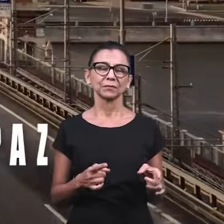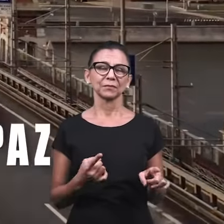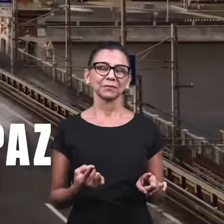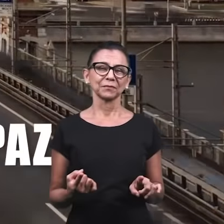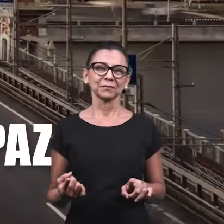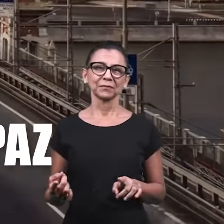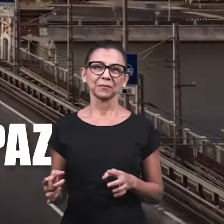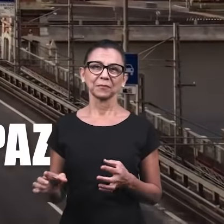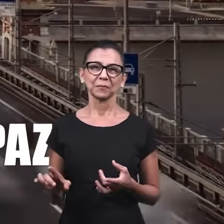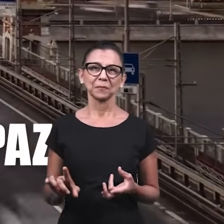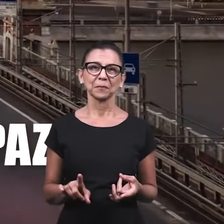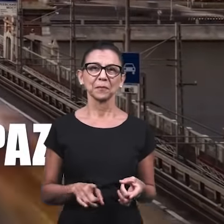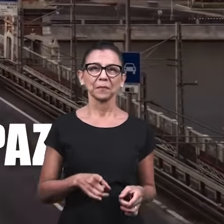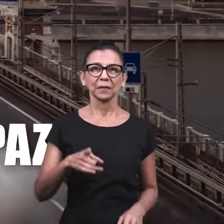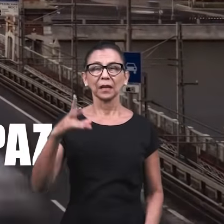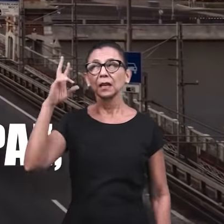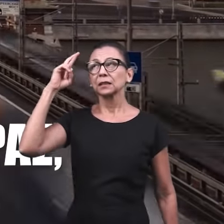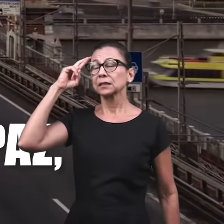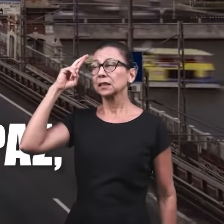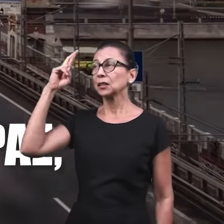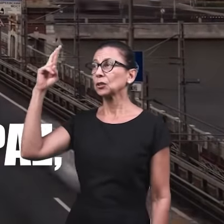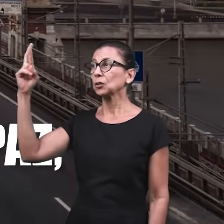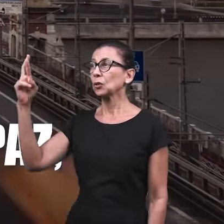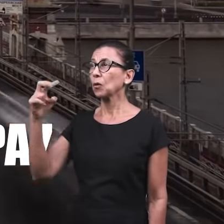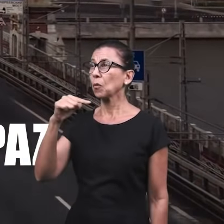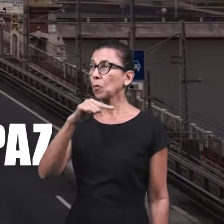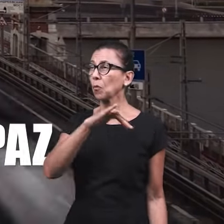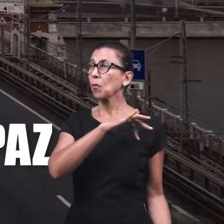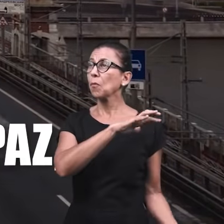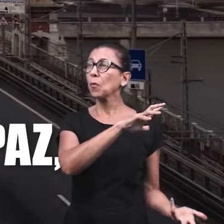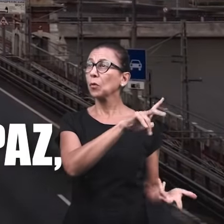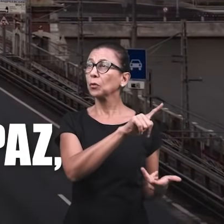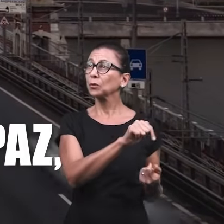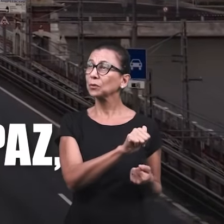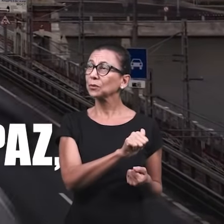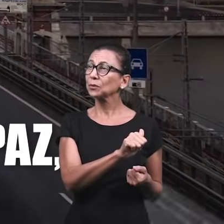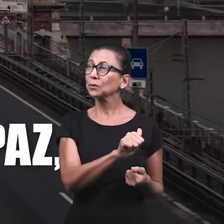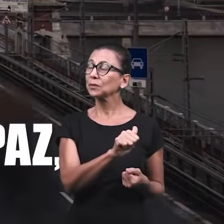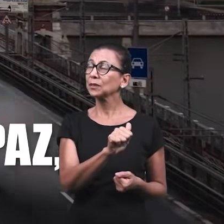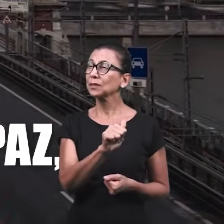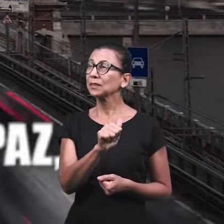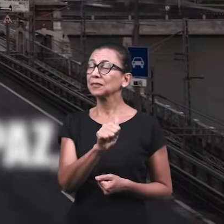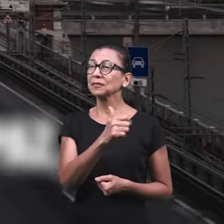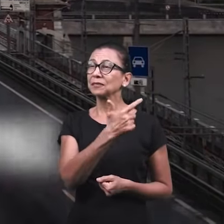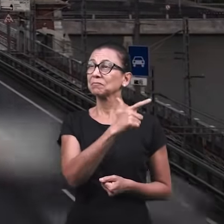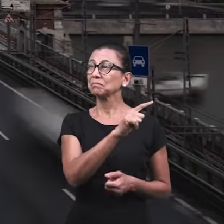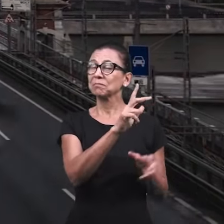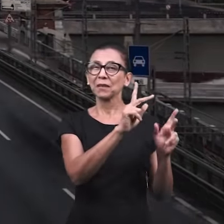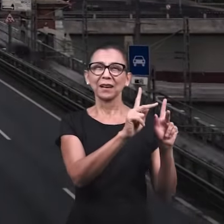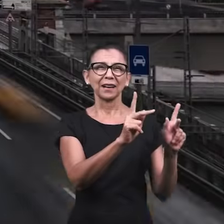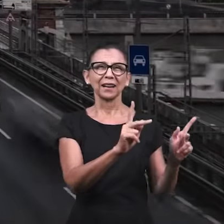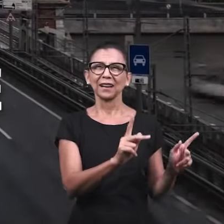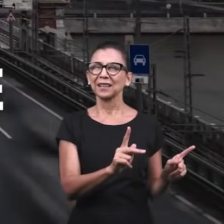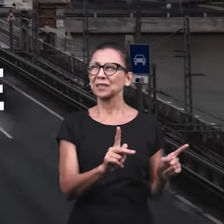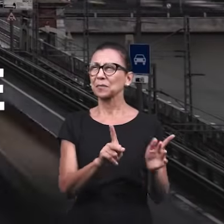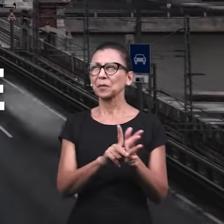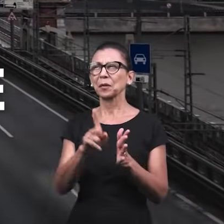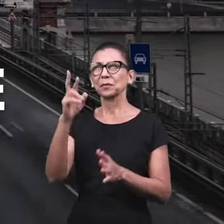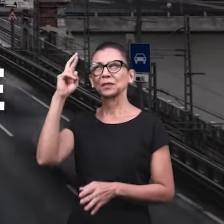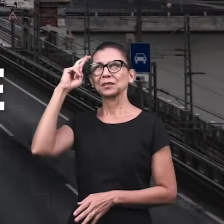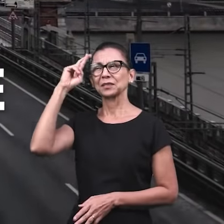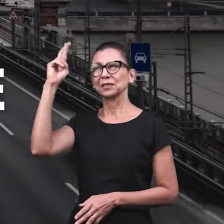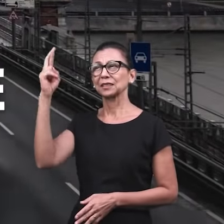Este mundo não tem a sua paz, este